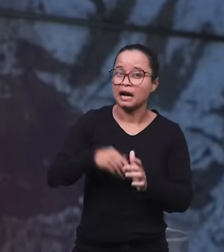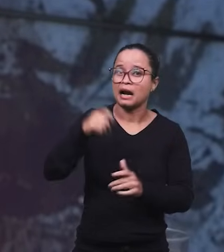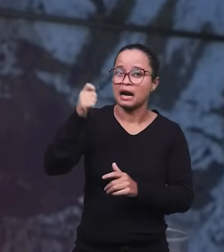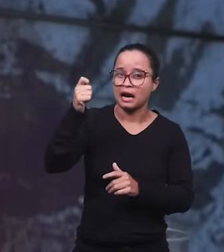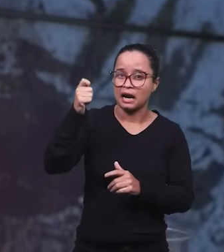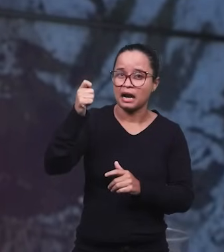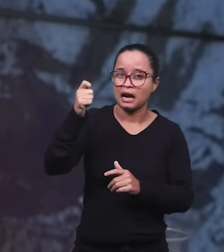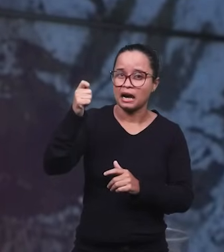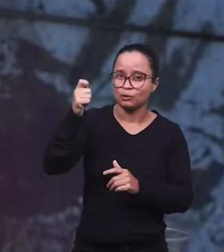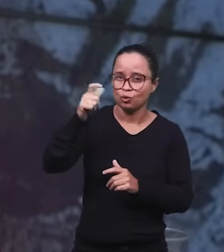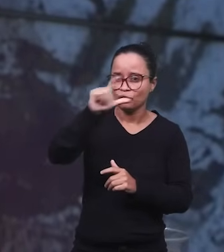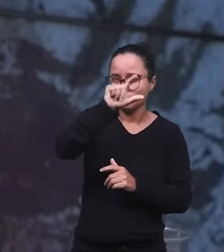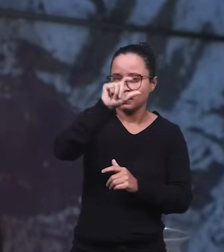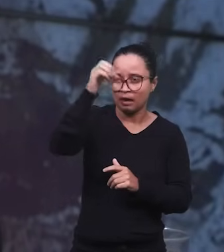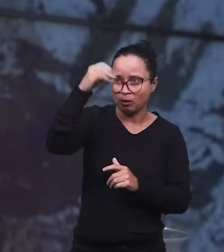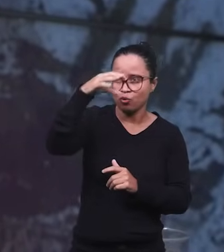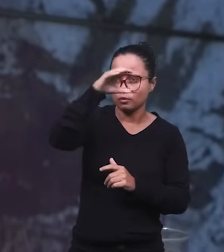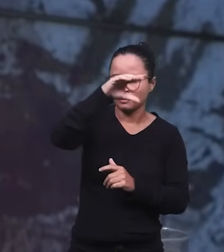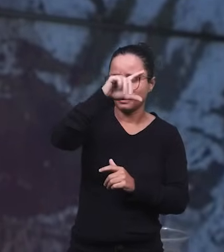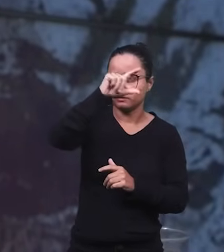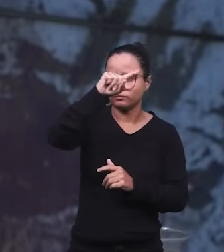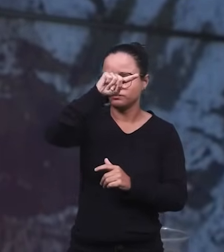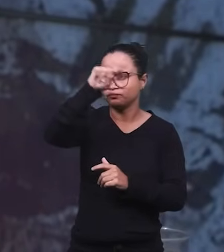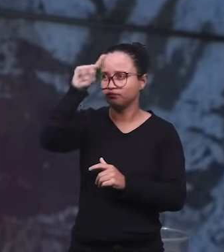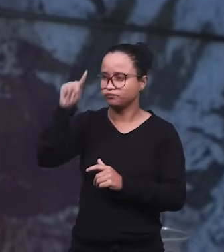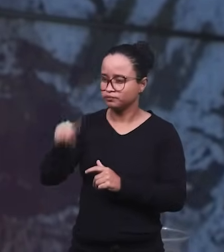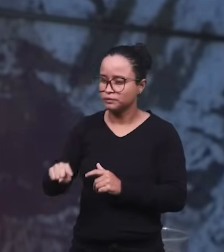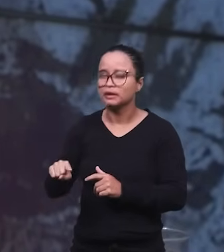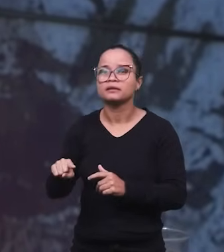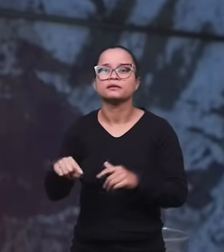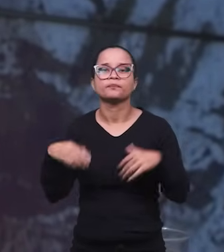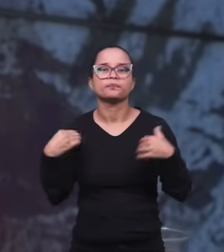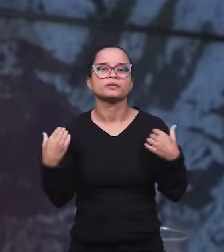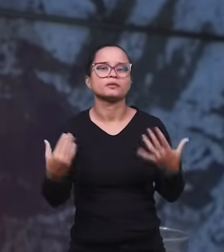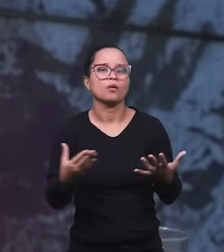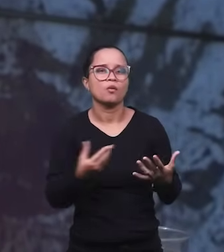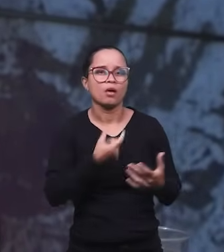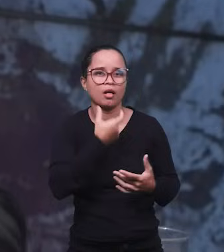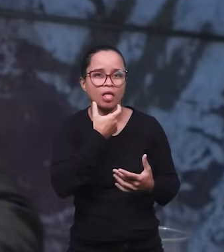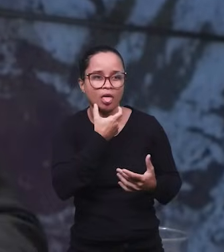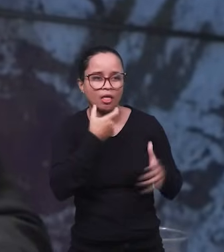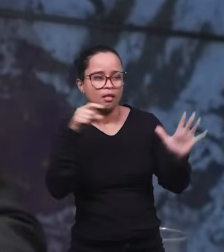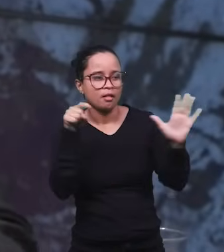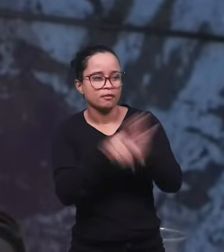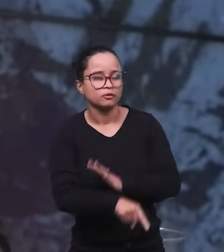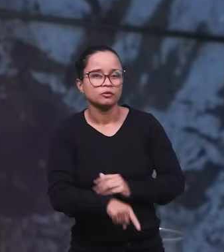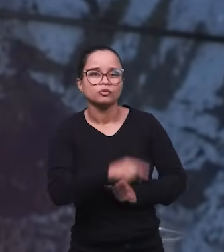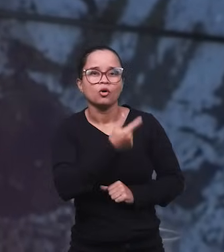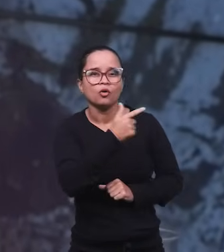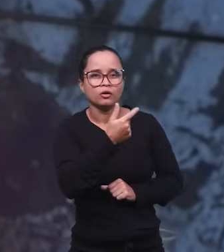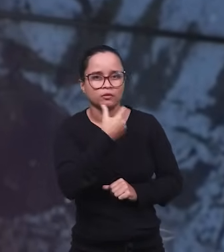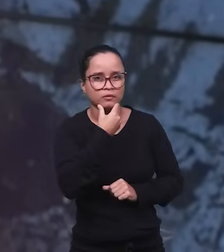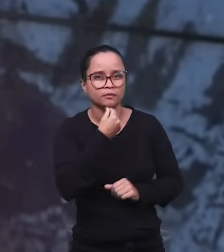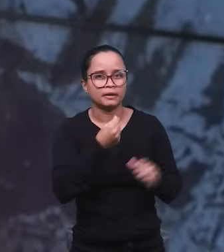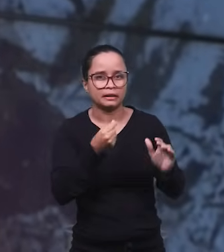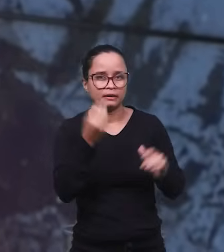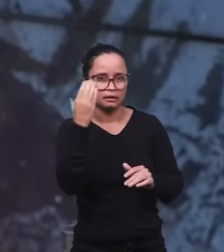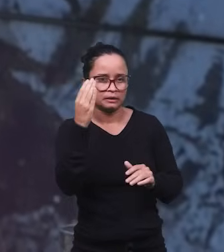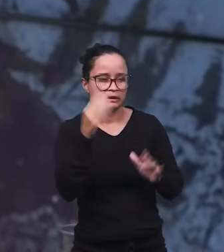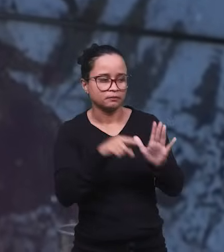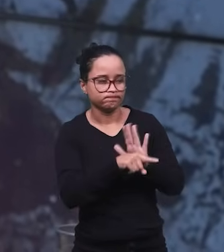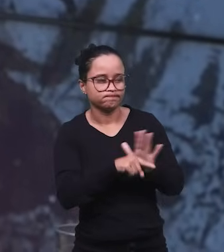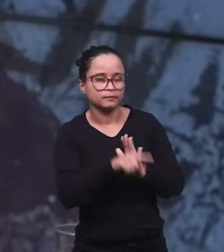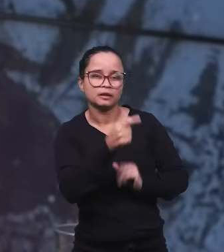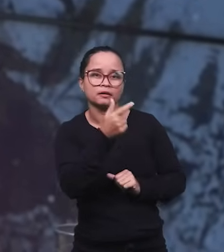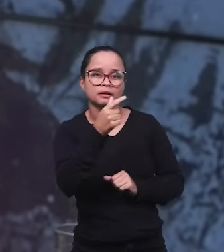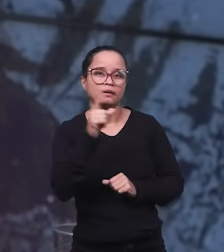curva. O Einstein, ele perguntou a um cientista nos Estados Unidos se era